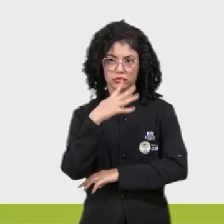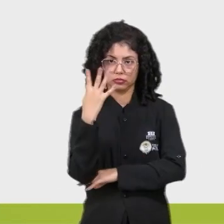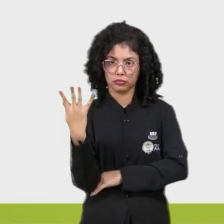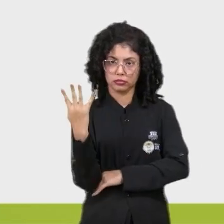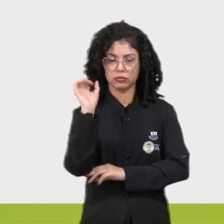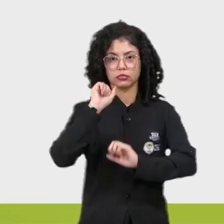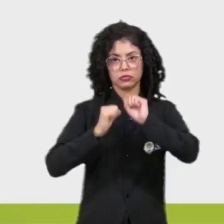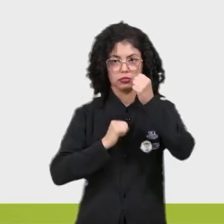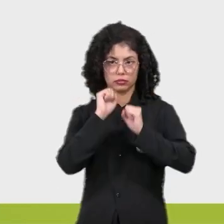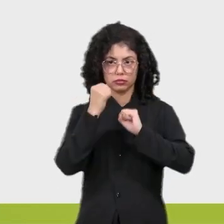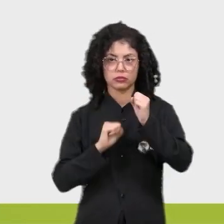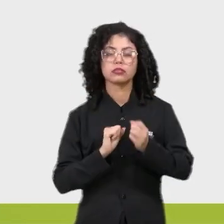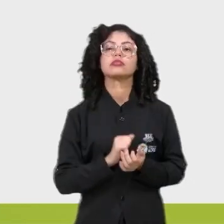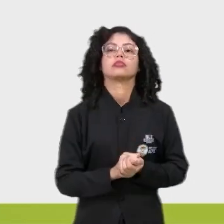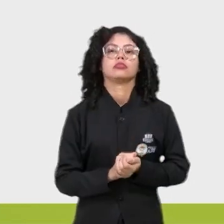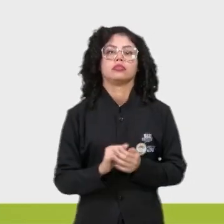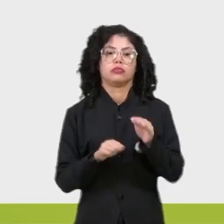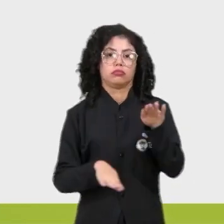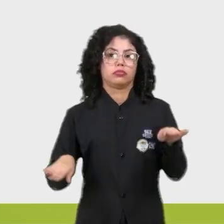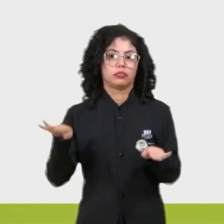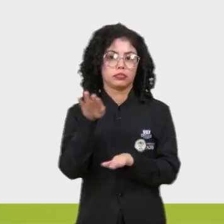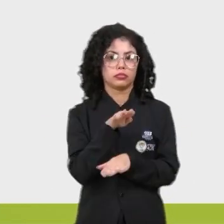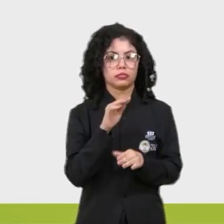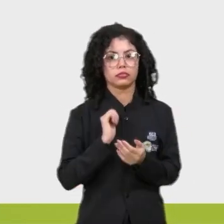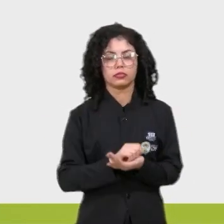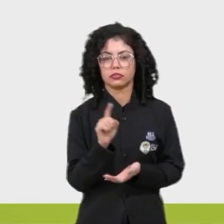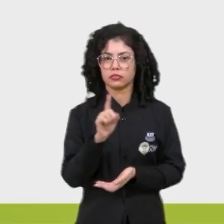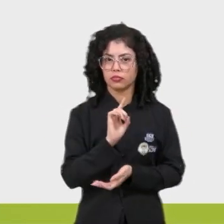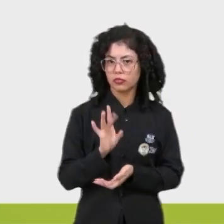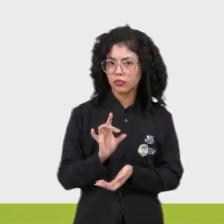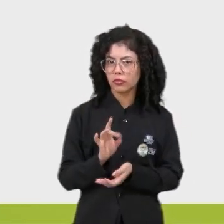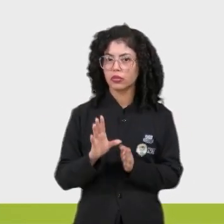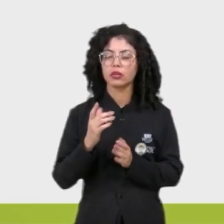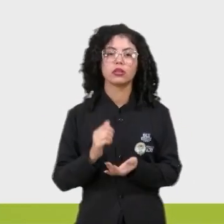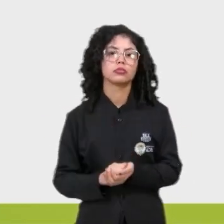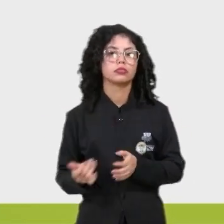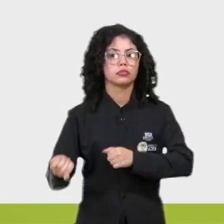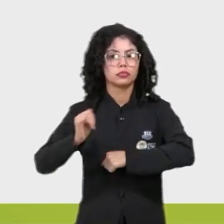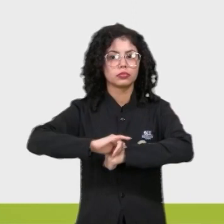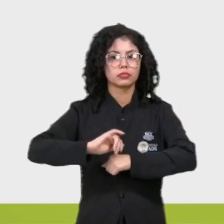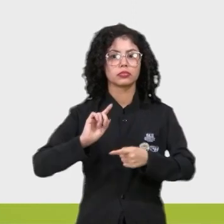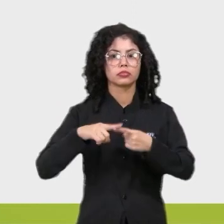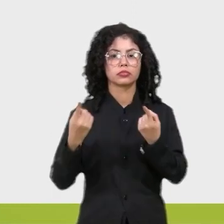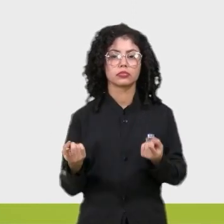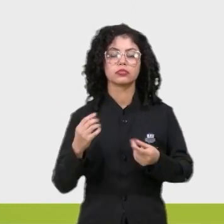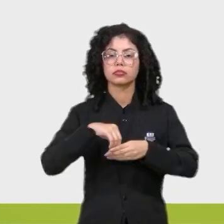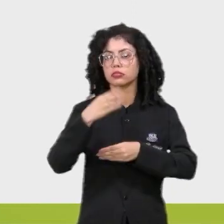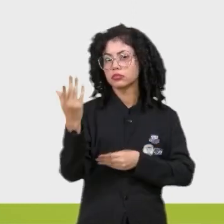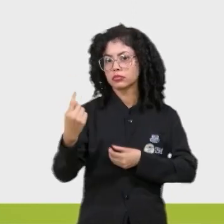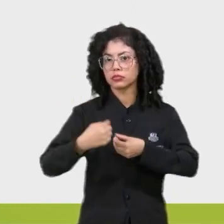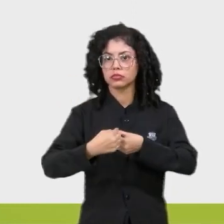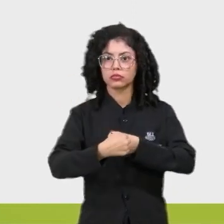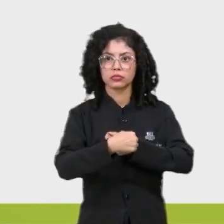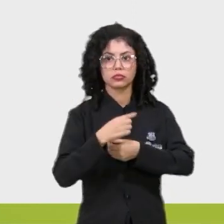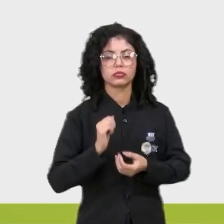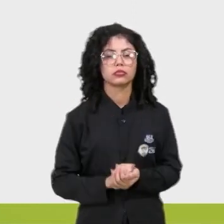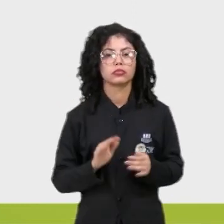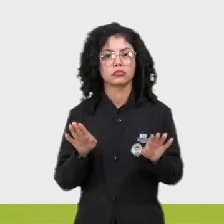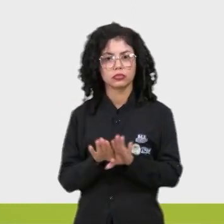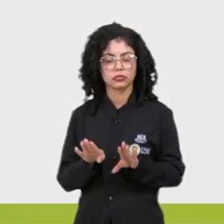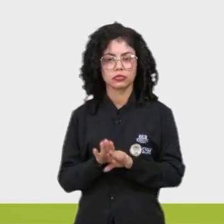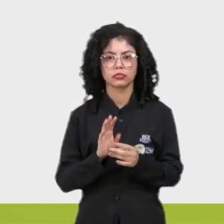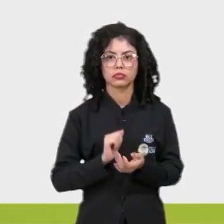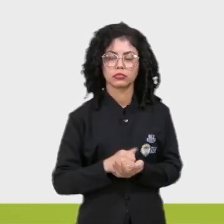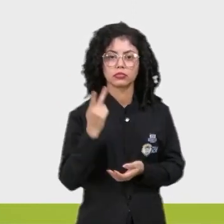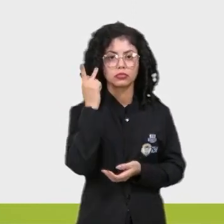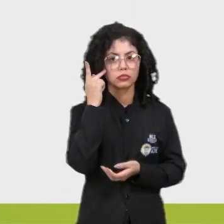de indústria bem relevante, tá? Não só na capital, como também nos interiores. Então, a cidade de São